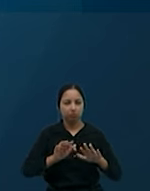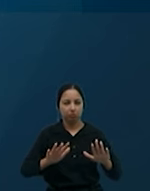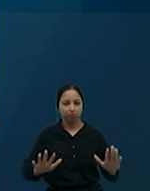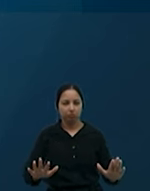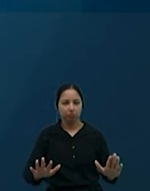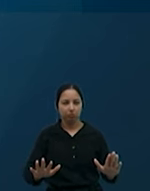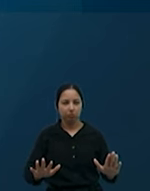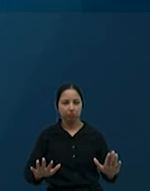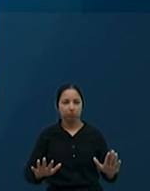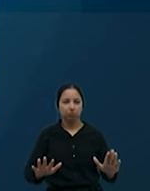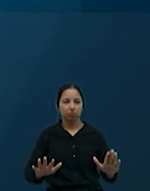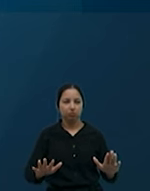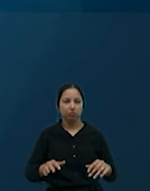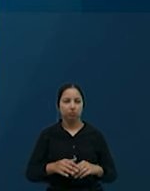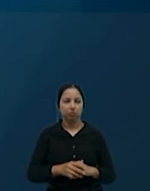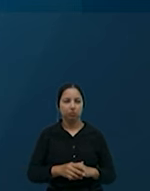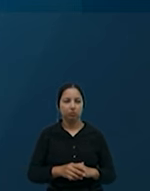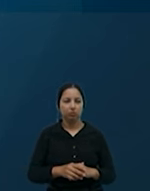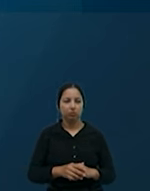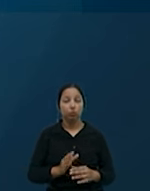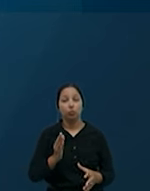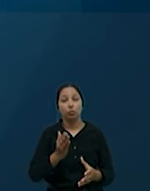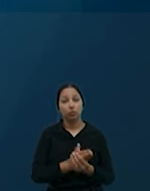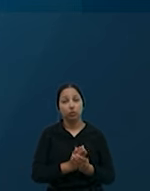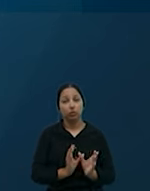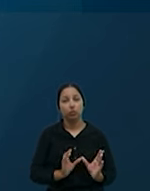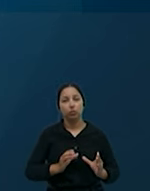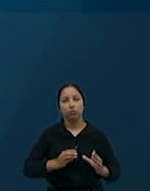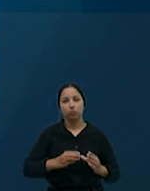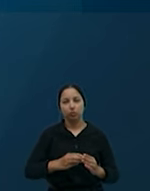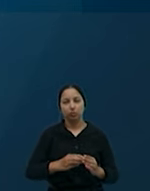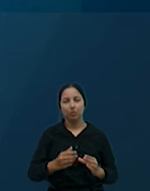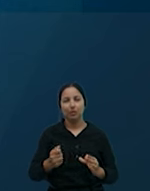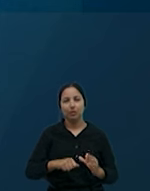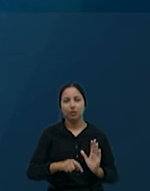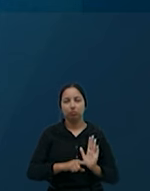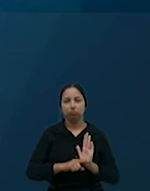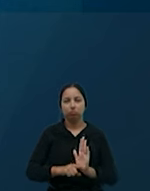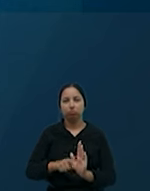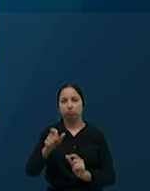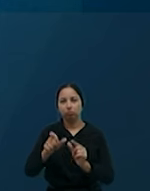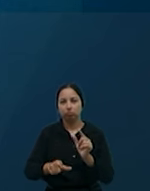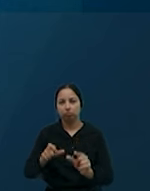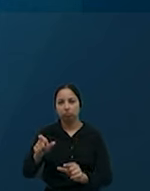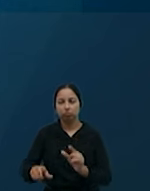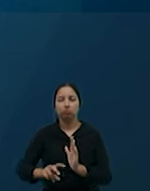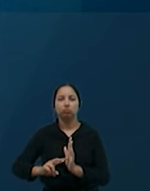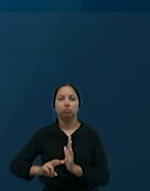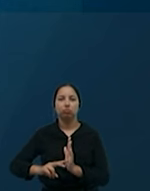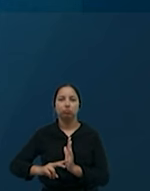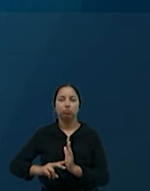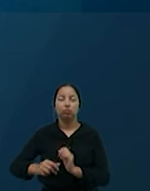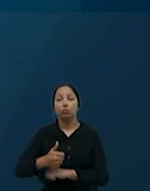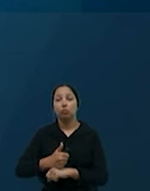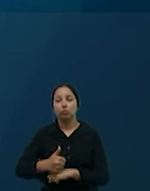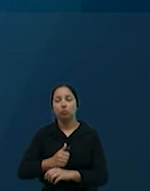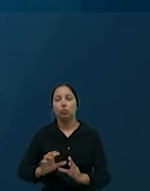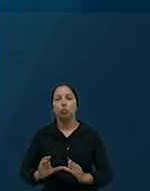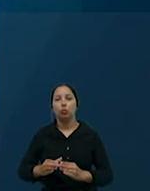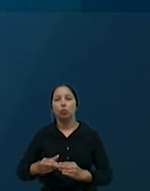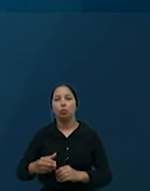de uma ação coletiva teria como beneficiar os integrantes da respectiva categoria profissional, filiados ou não, como já